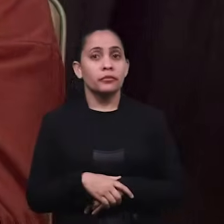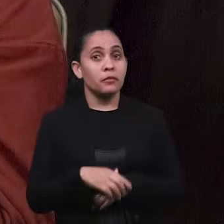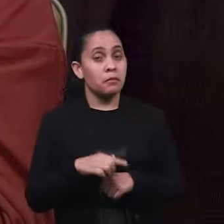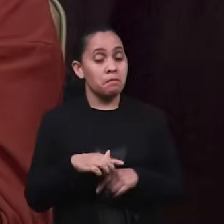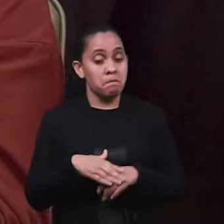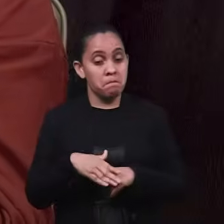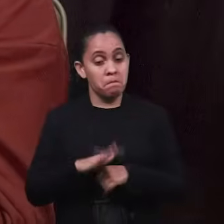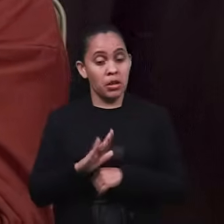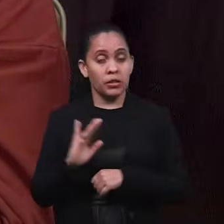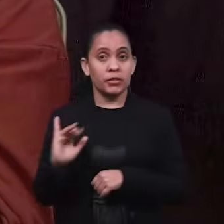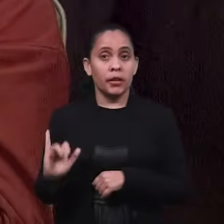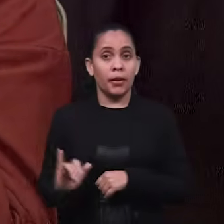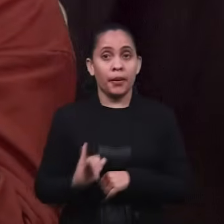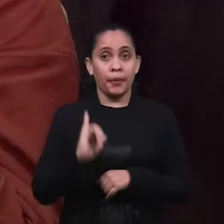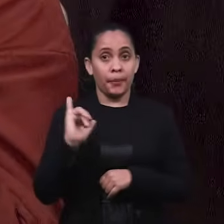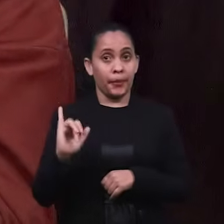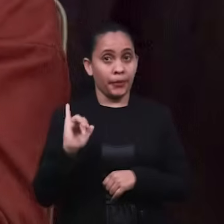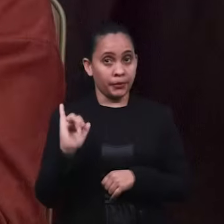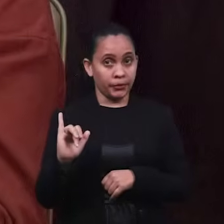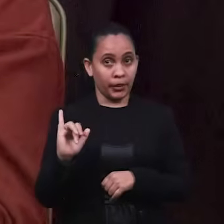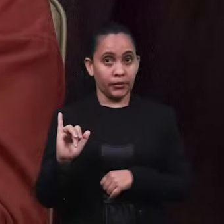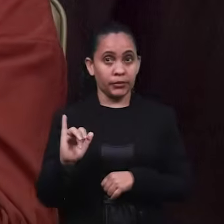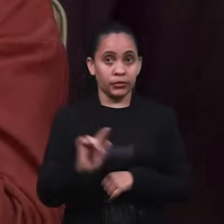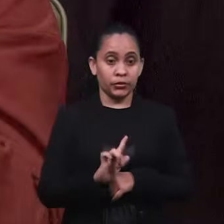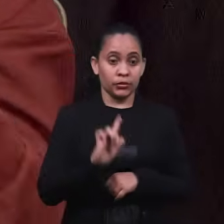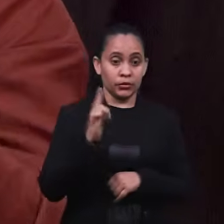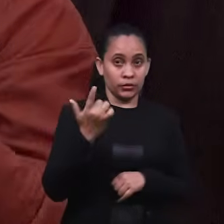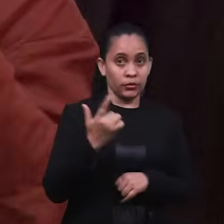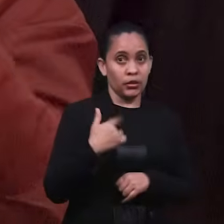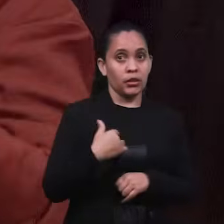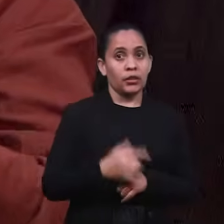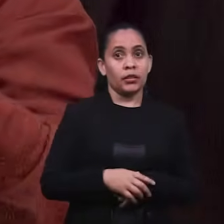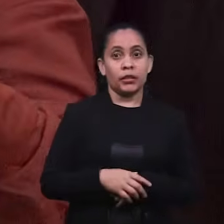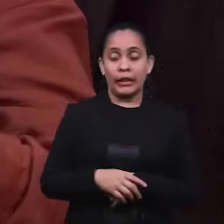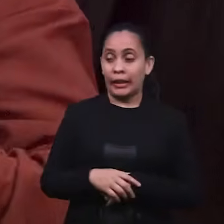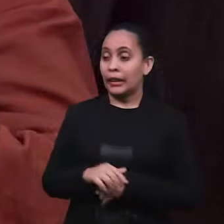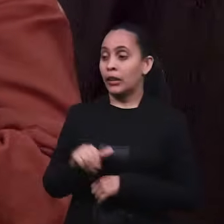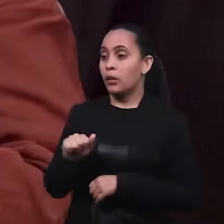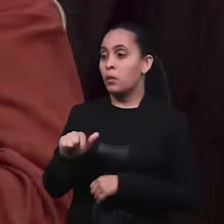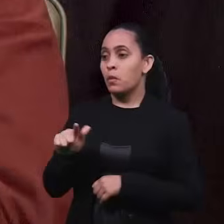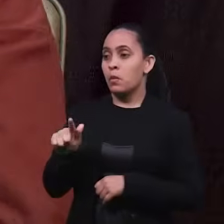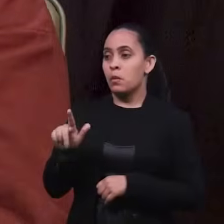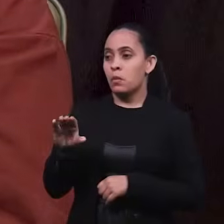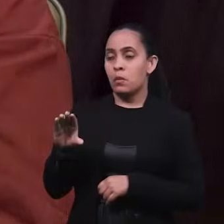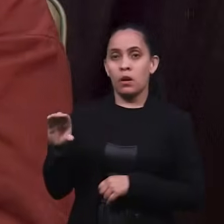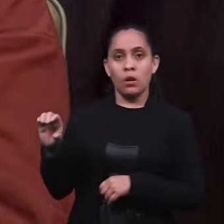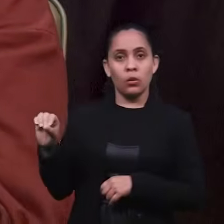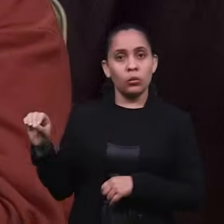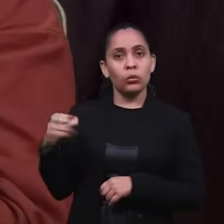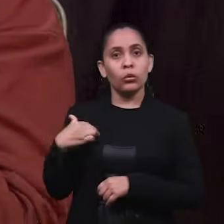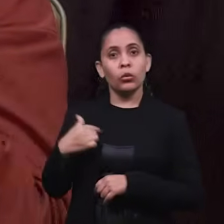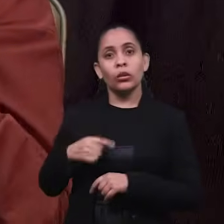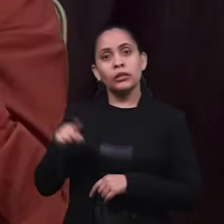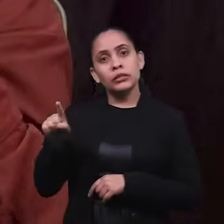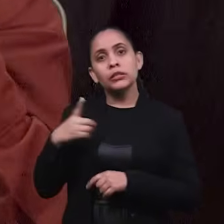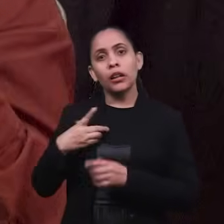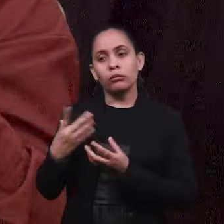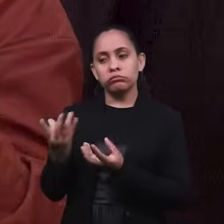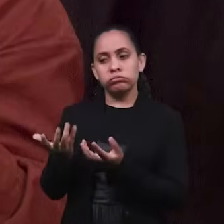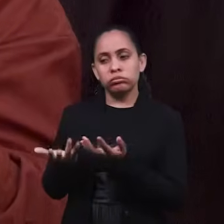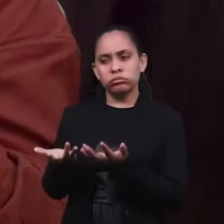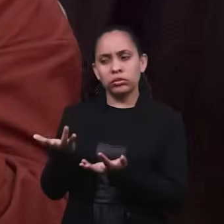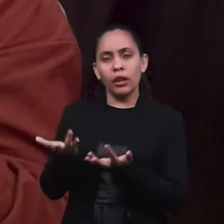mais importante da industrializada para caseira, que esse álcool que passa em toda a fermentação, você tem